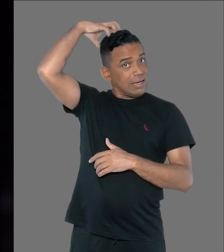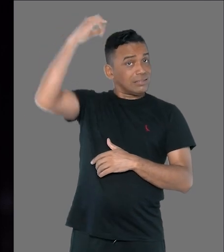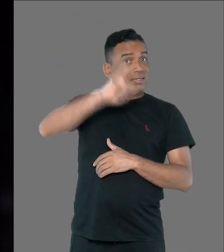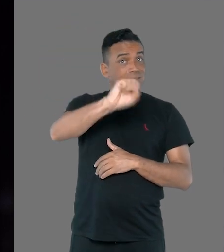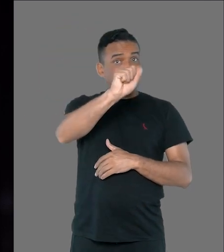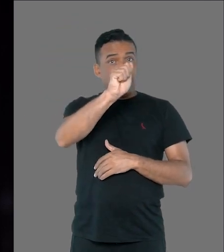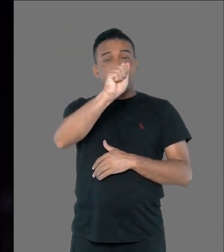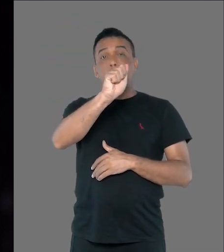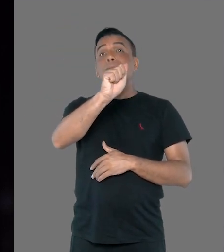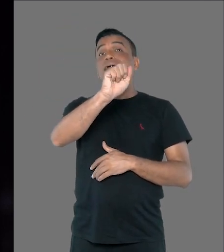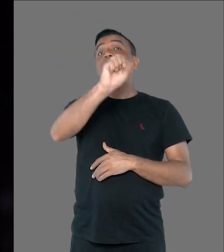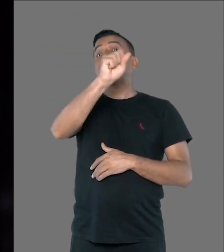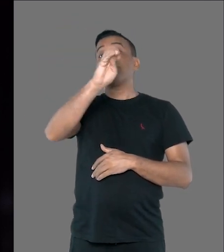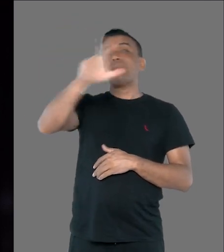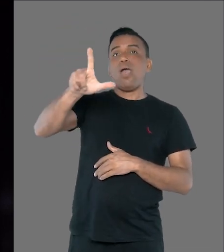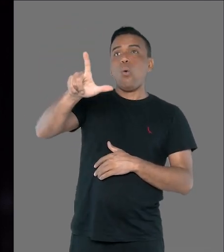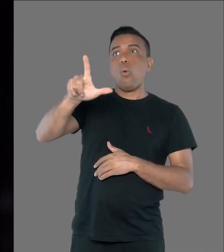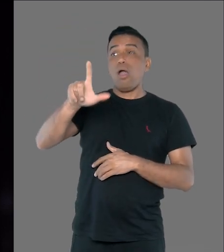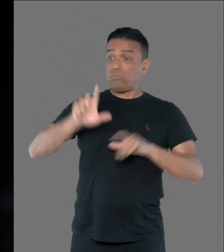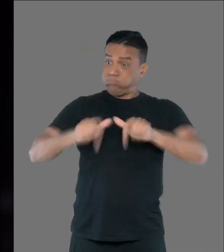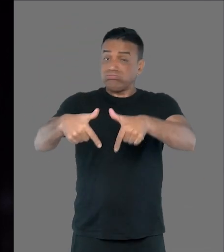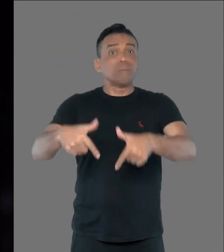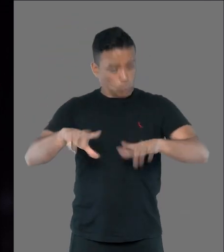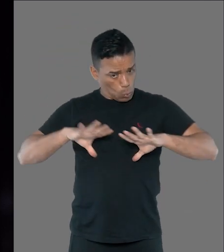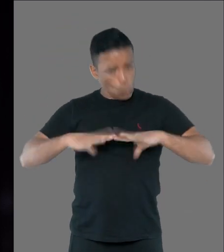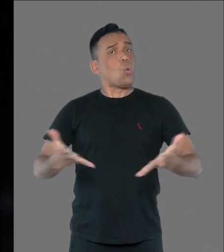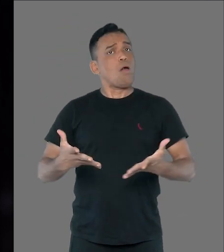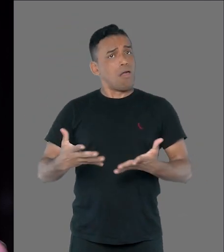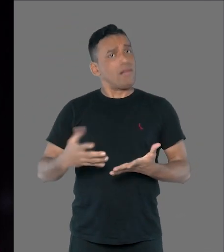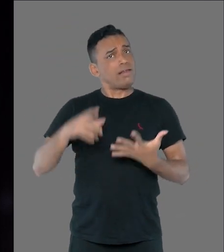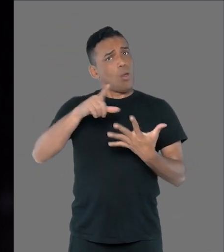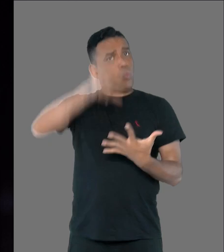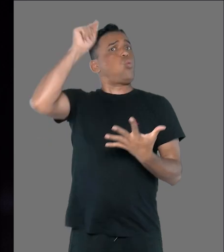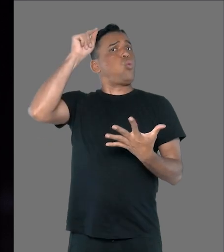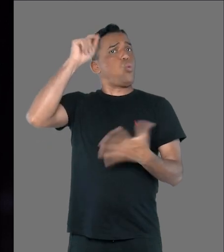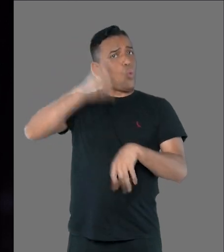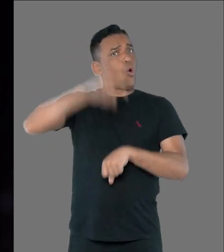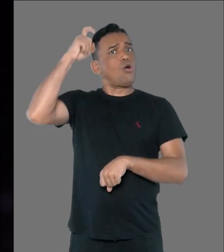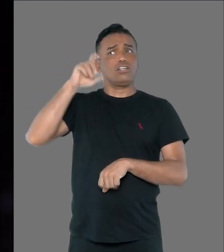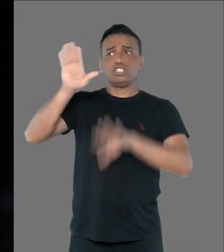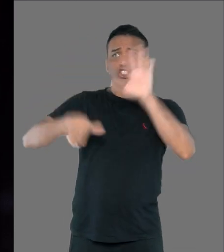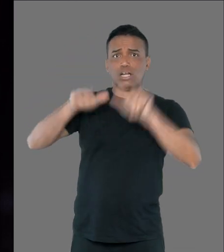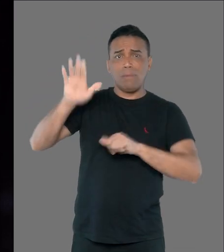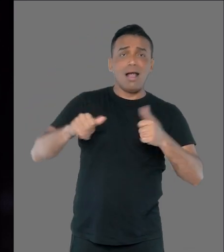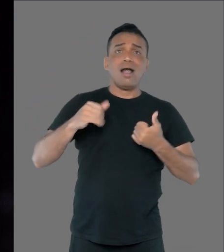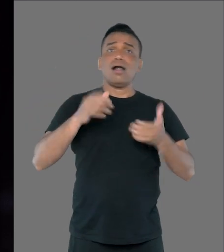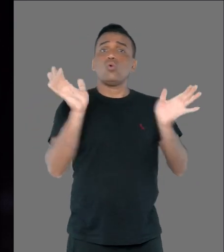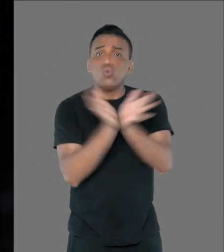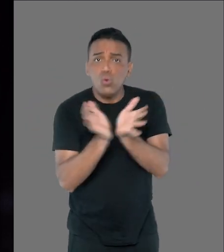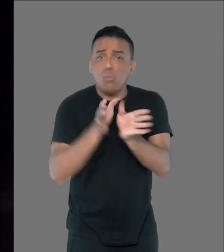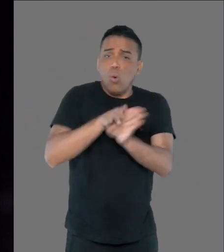muita energia, né? Ela queria uma decisão, queria chamar os conselheiros, queria